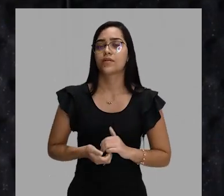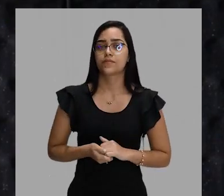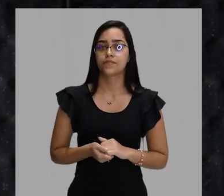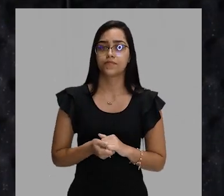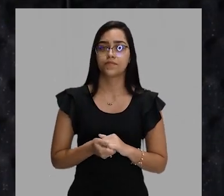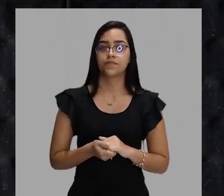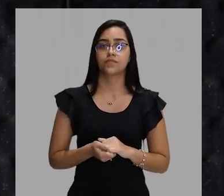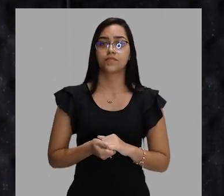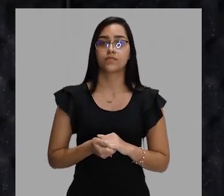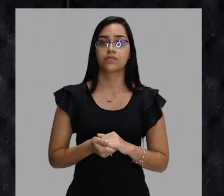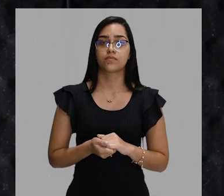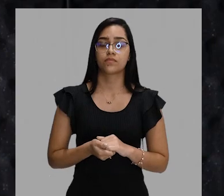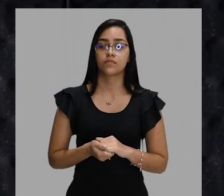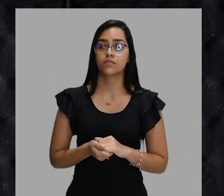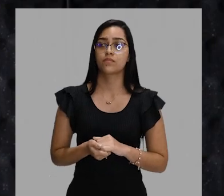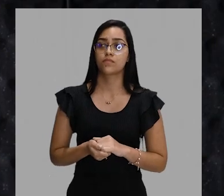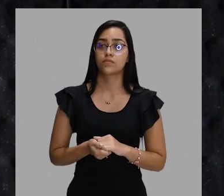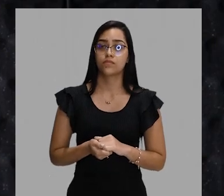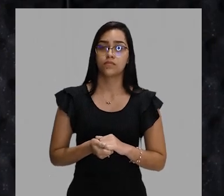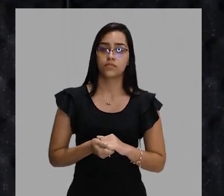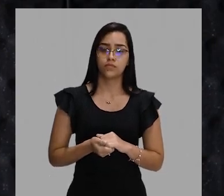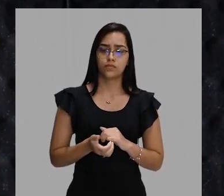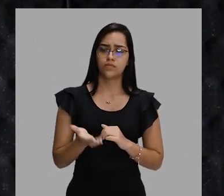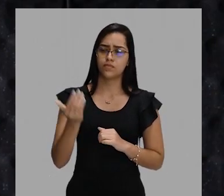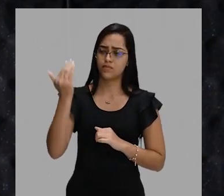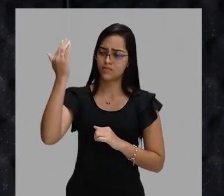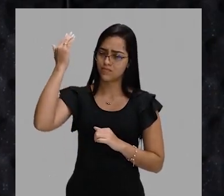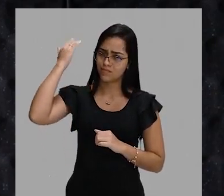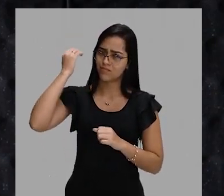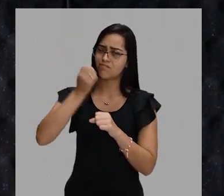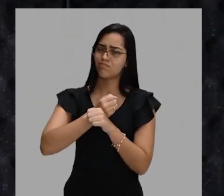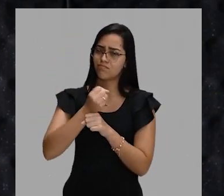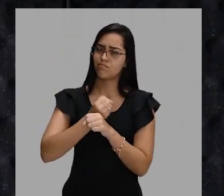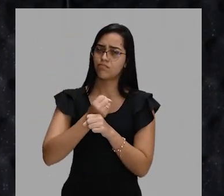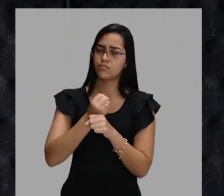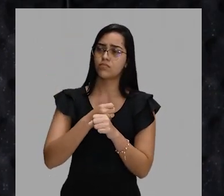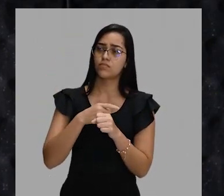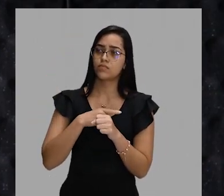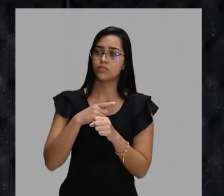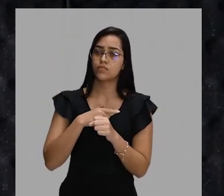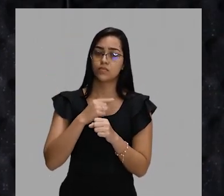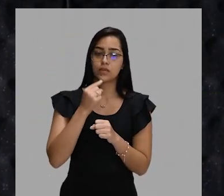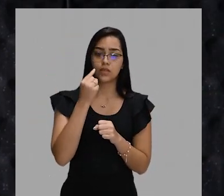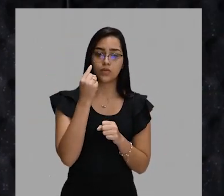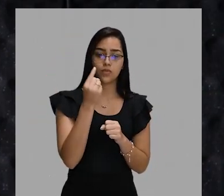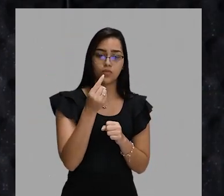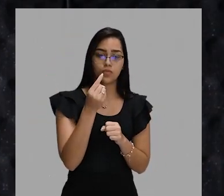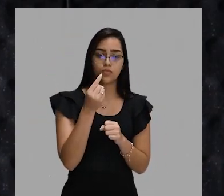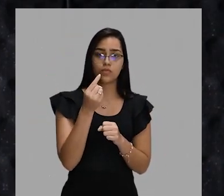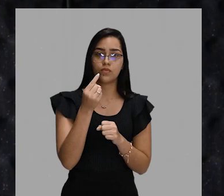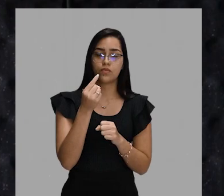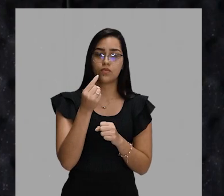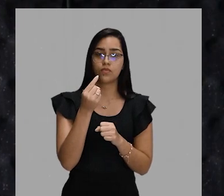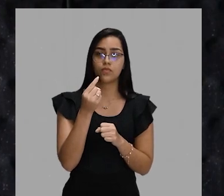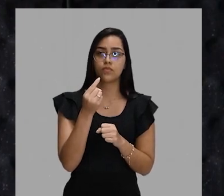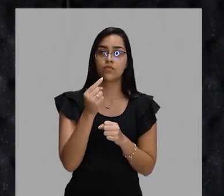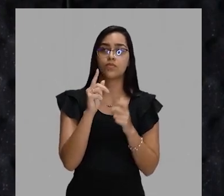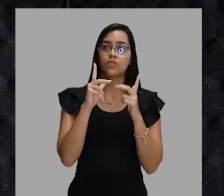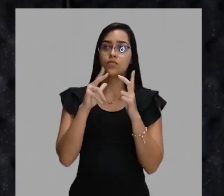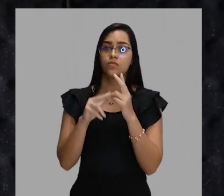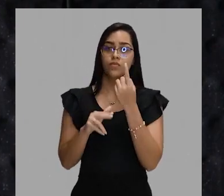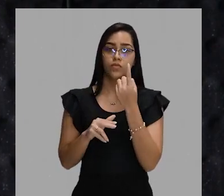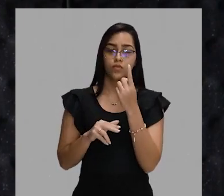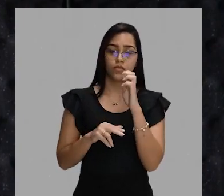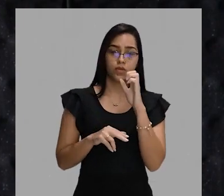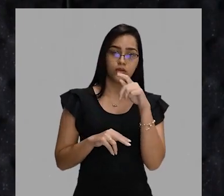fenômeno? Ora, num passado bem distante, existiu um ancestral comum que era de uma